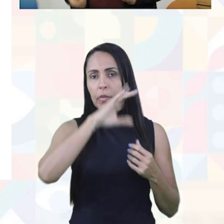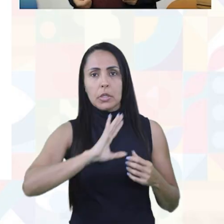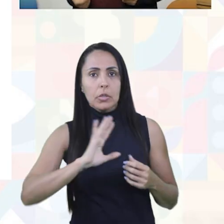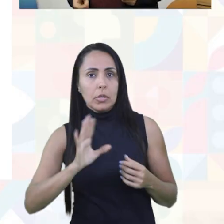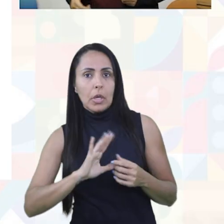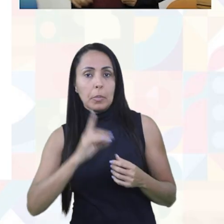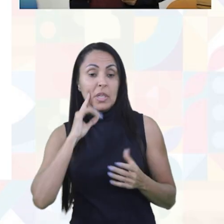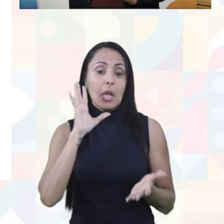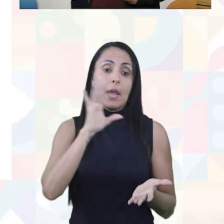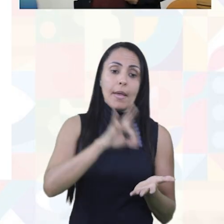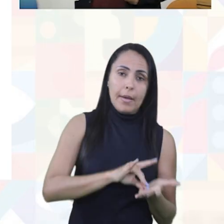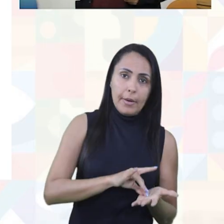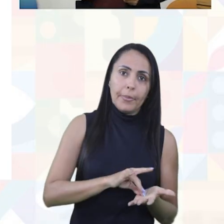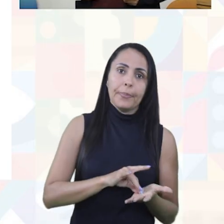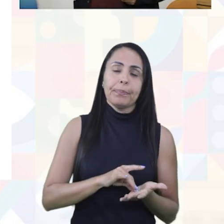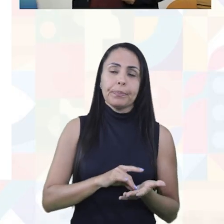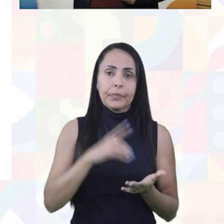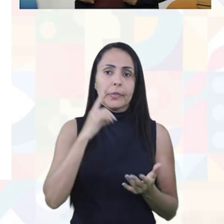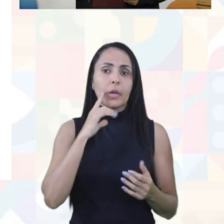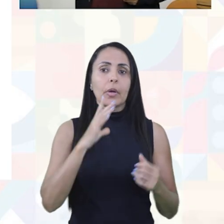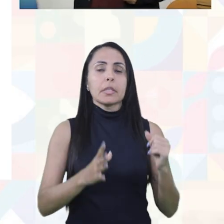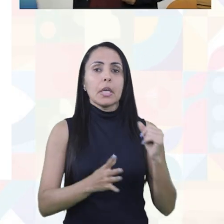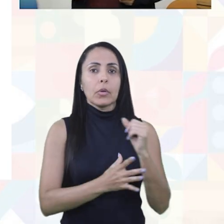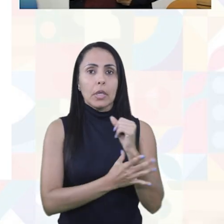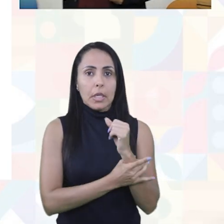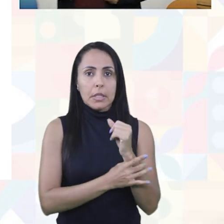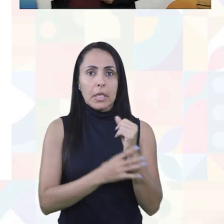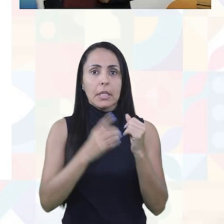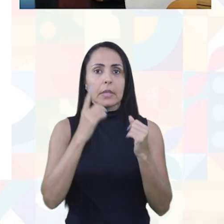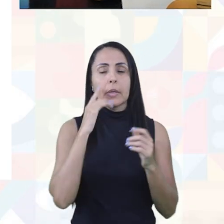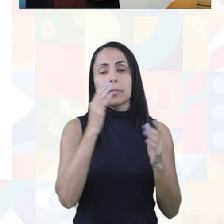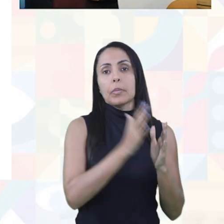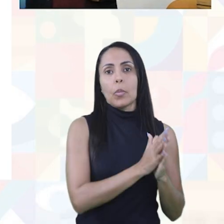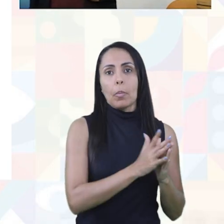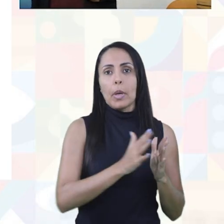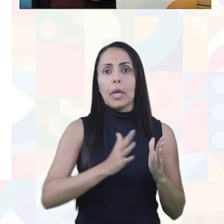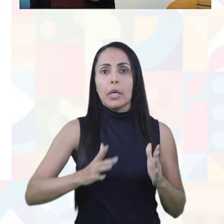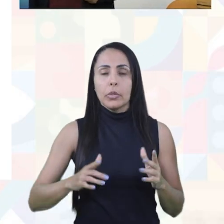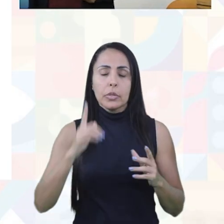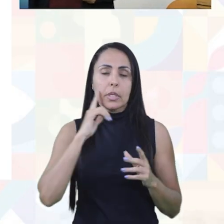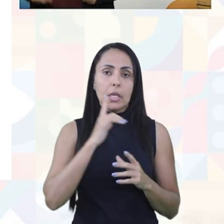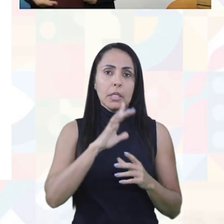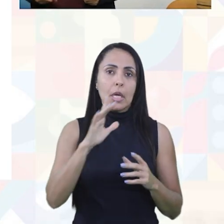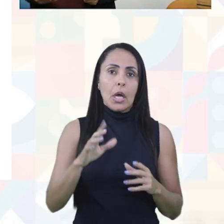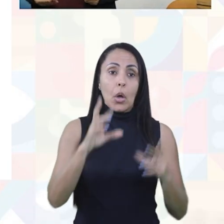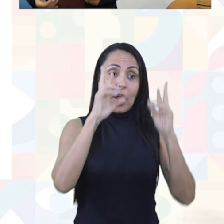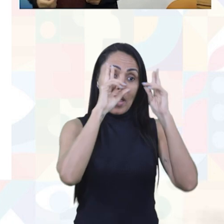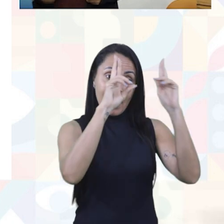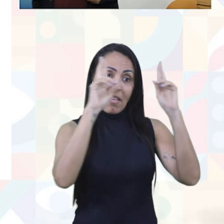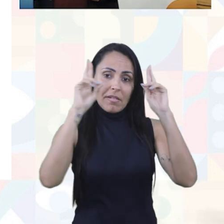ser real. Então, a segurança, ela vem por meio da obediência às